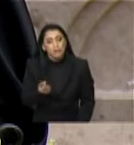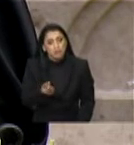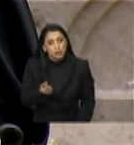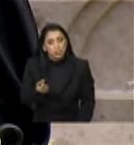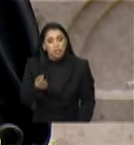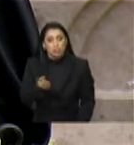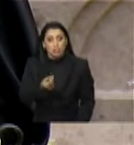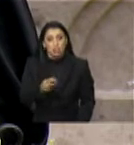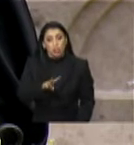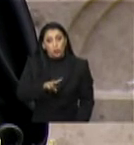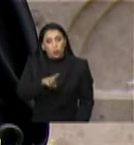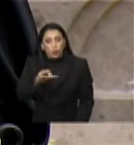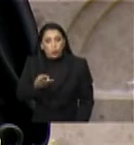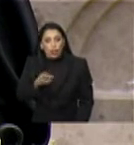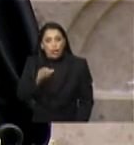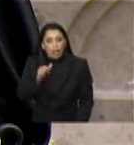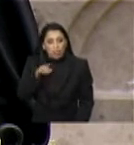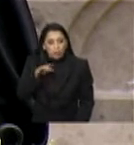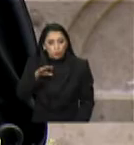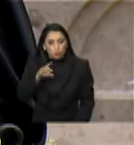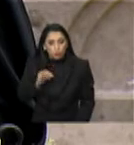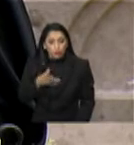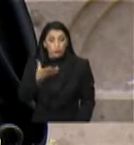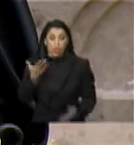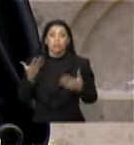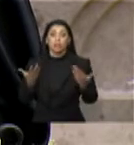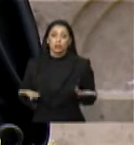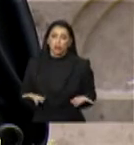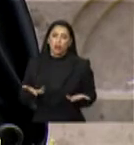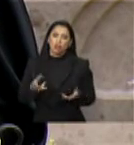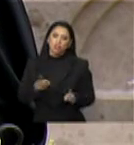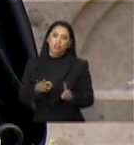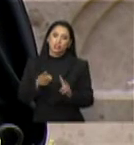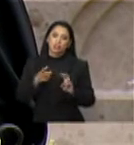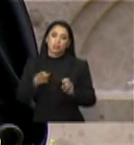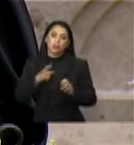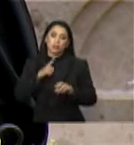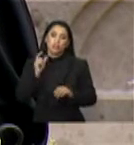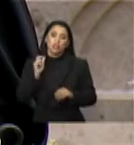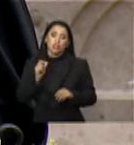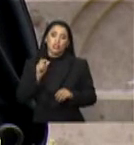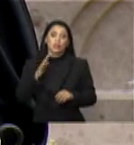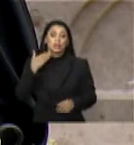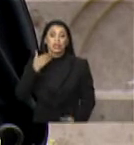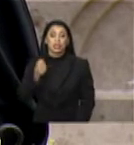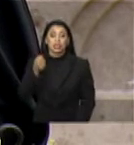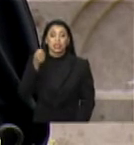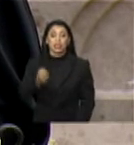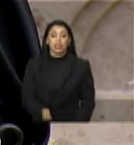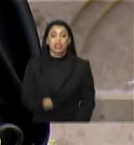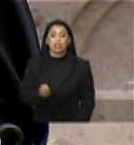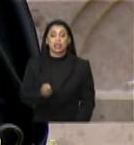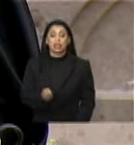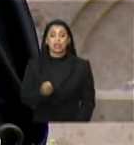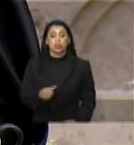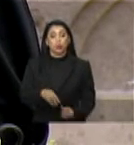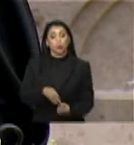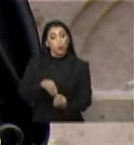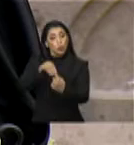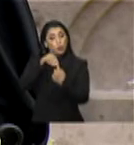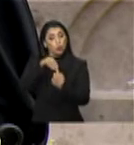ou instrumento cambial a propósito é o que se vê do pronunciamento monocrático rescindendo